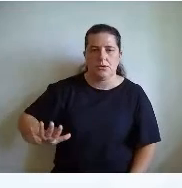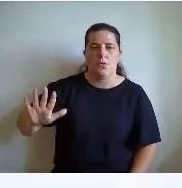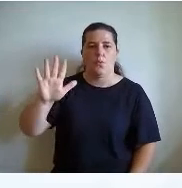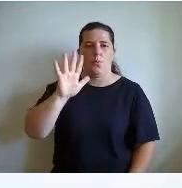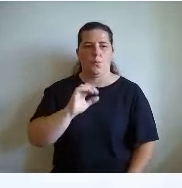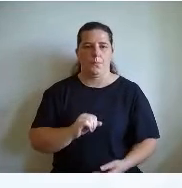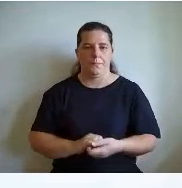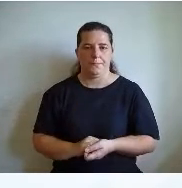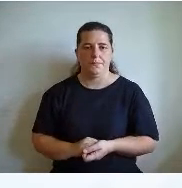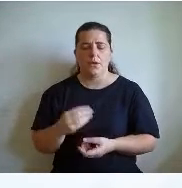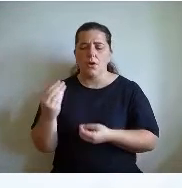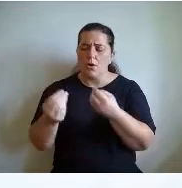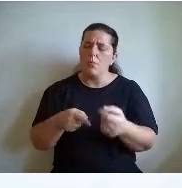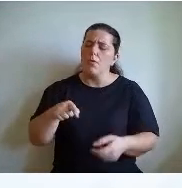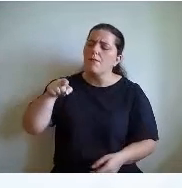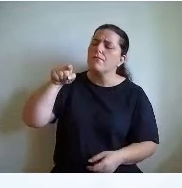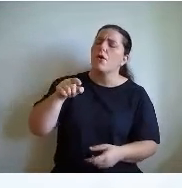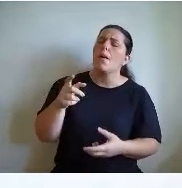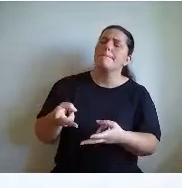partir daí?